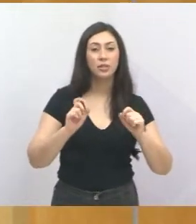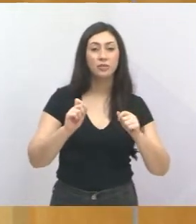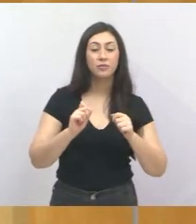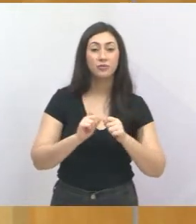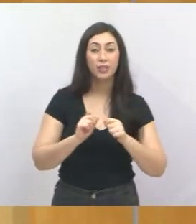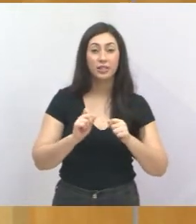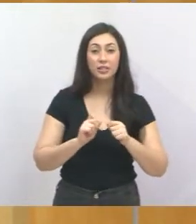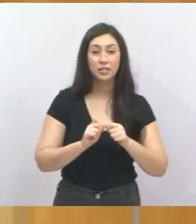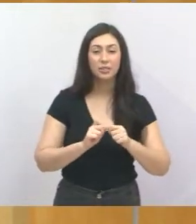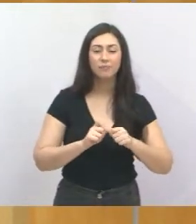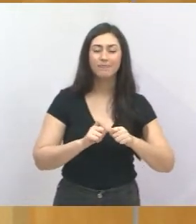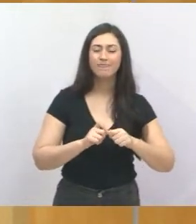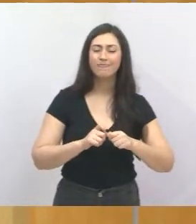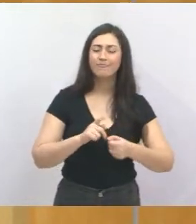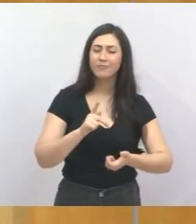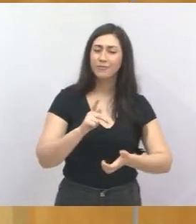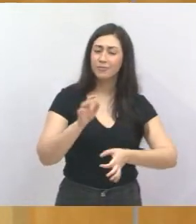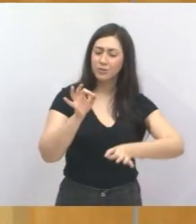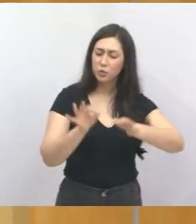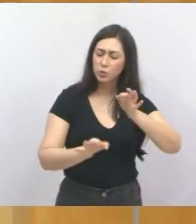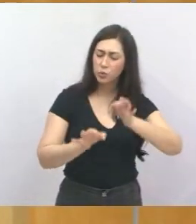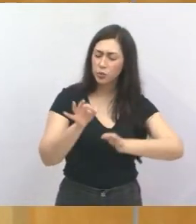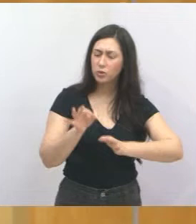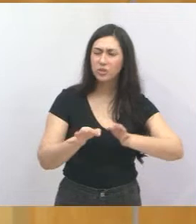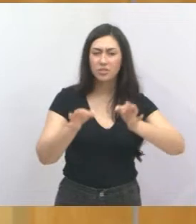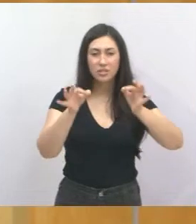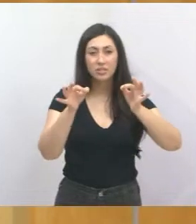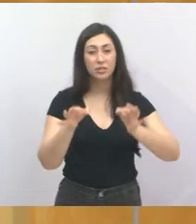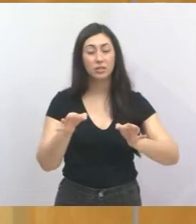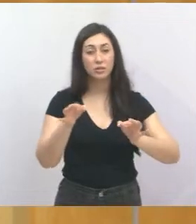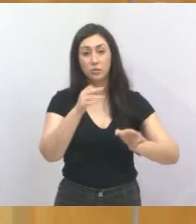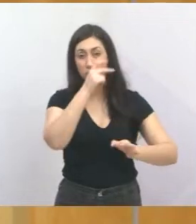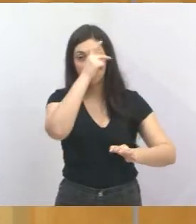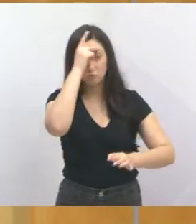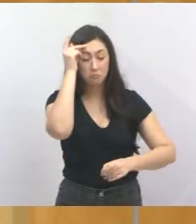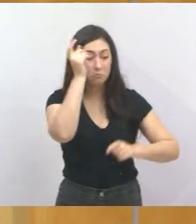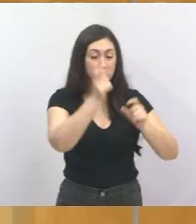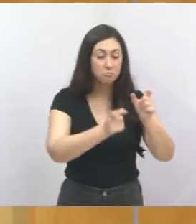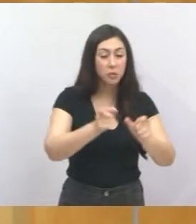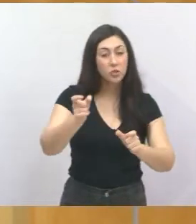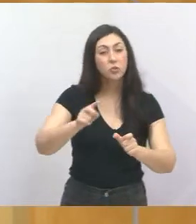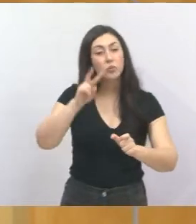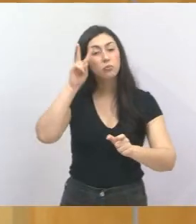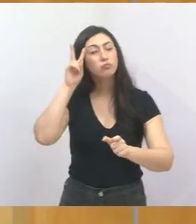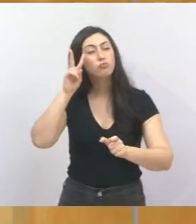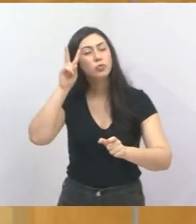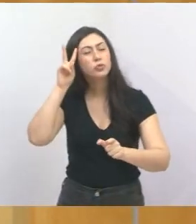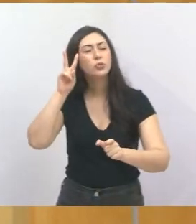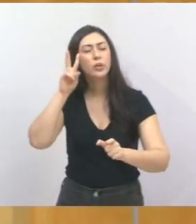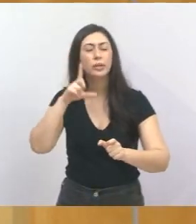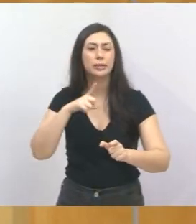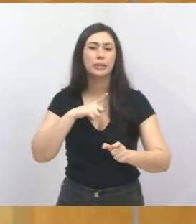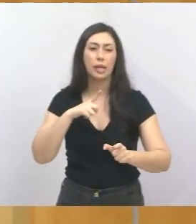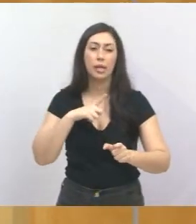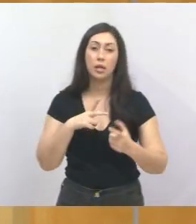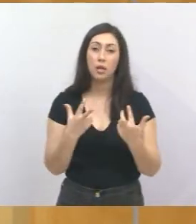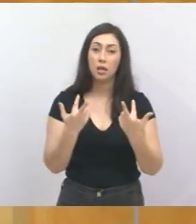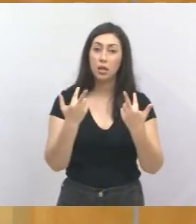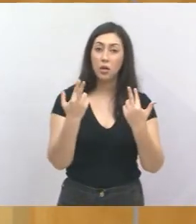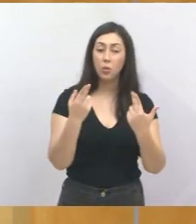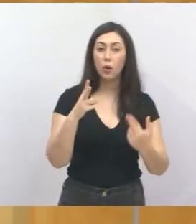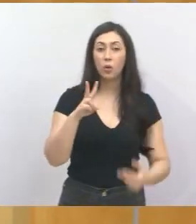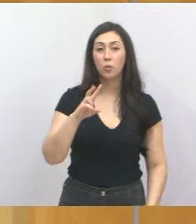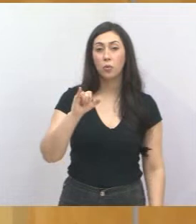fazer, de fato, justiça àqueles que deixaram legado, como é o caso do